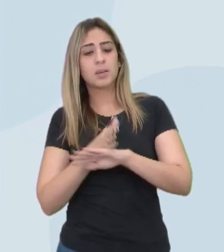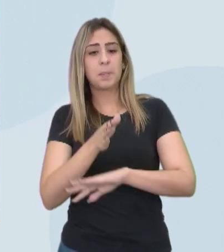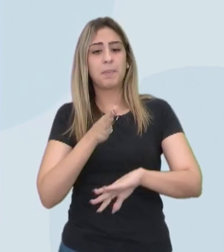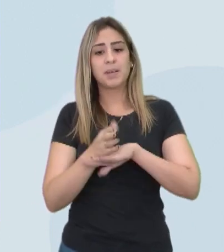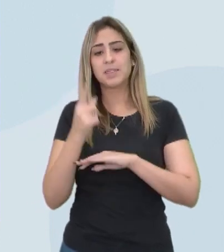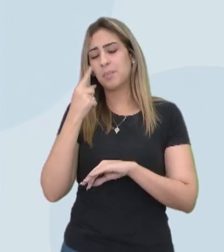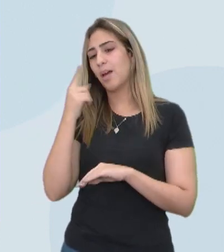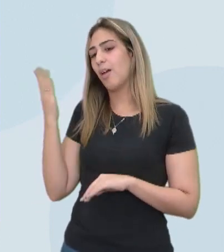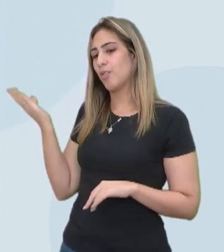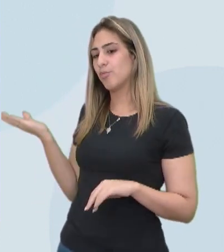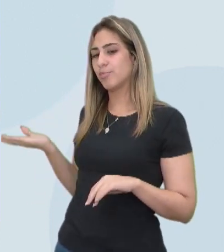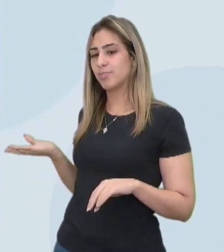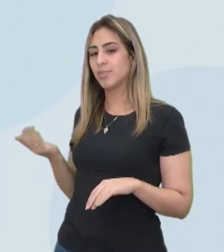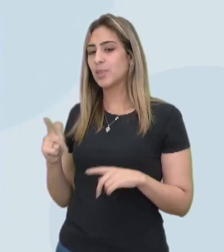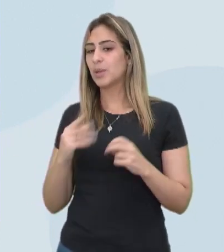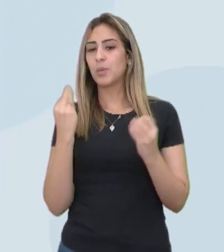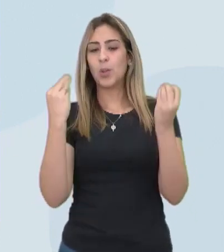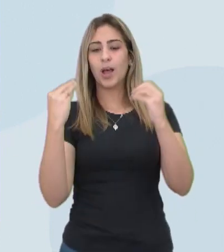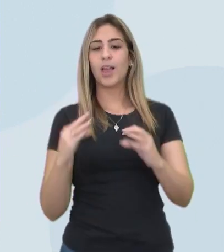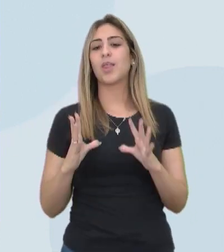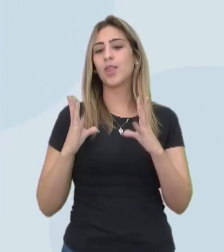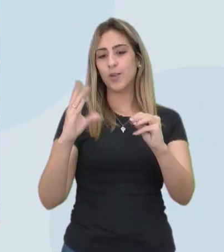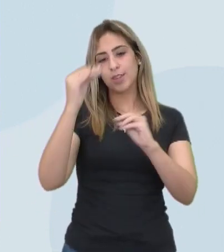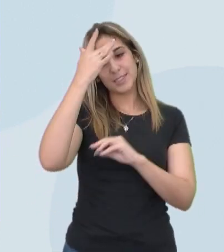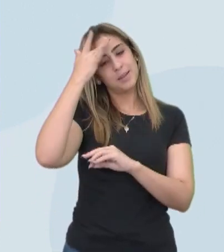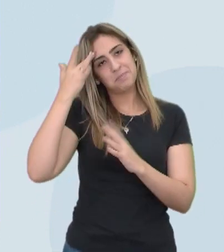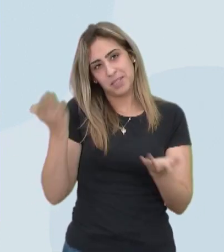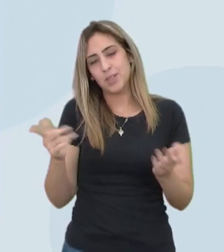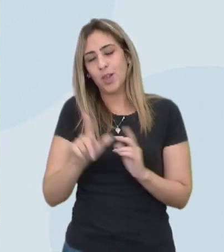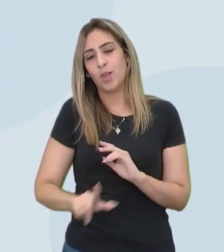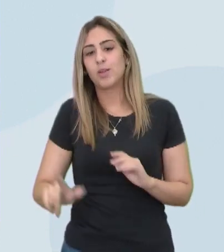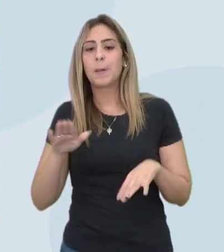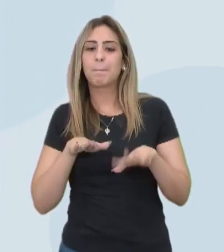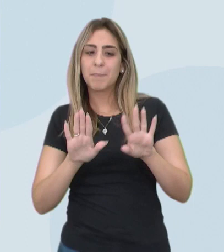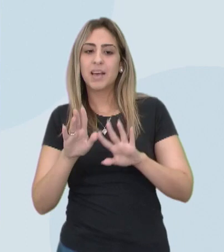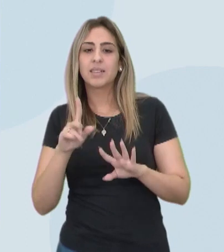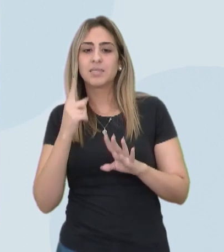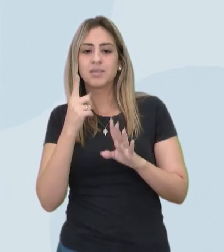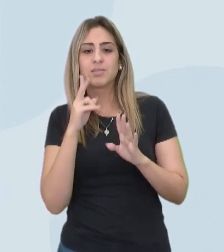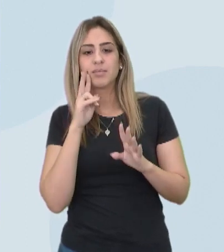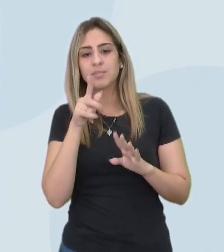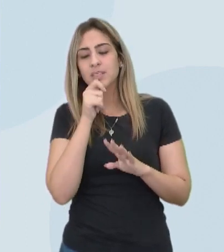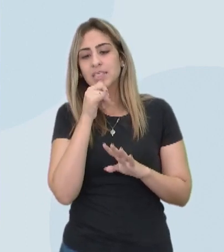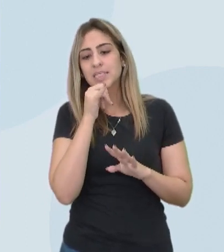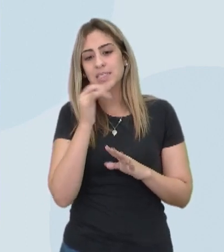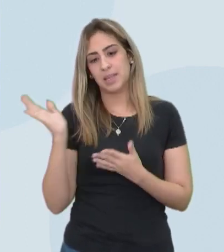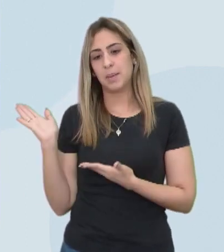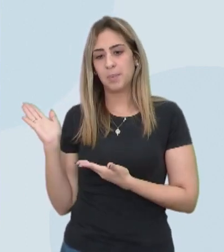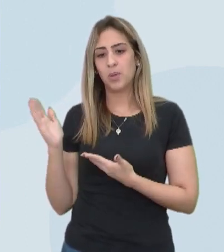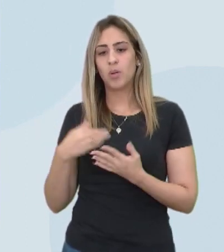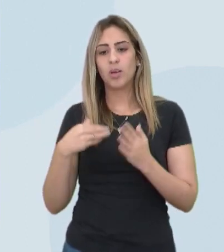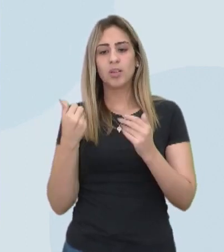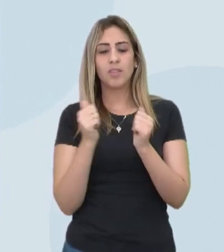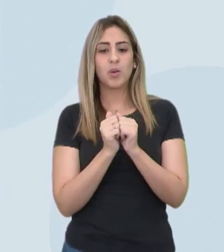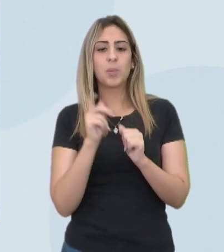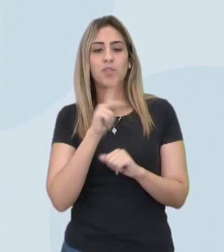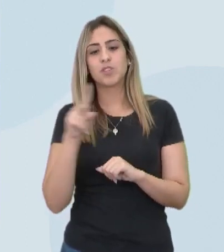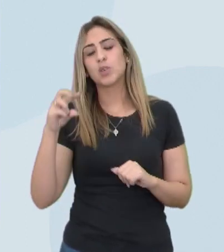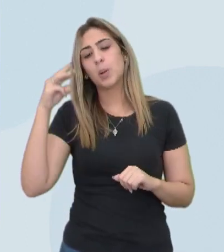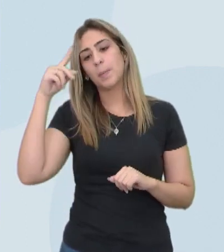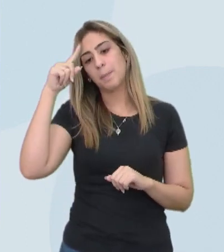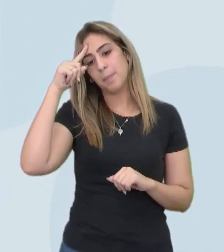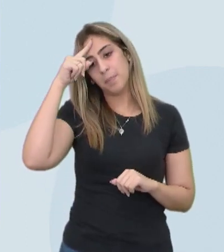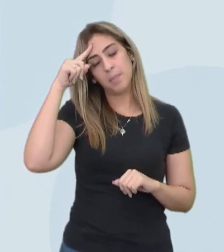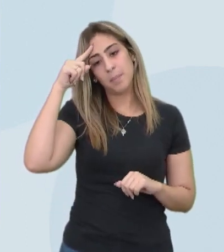participaram. Claro que não tem como colocar de todas as pessoas aqui, mas essa aí, por exemplo, que eu estava com o professor Mauro,